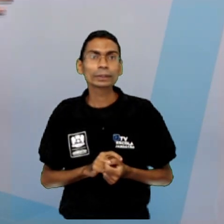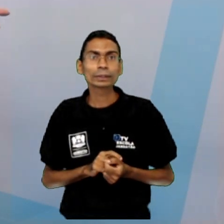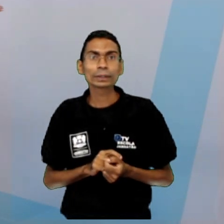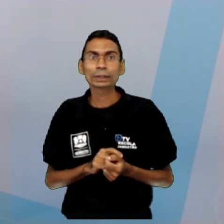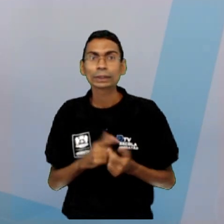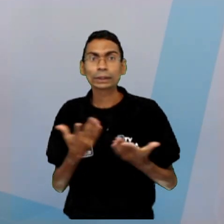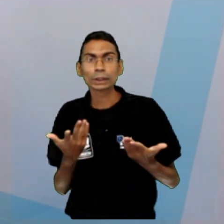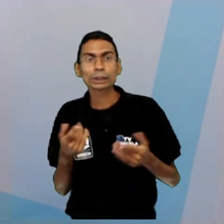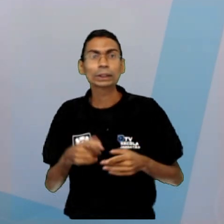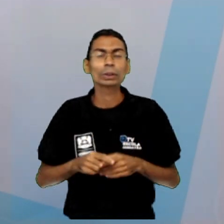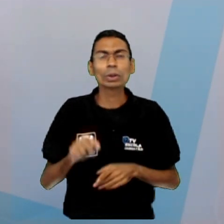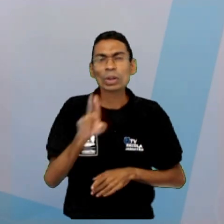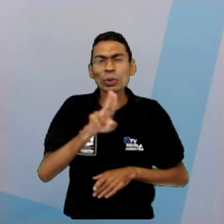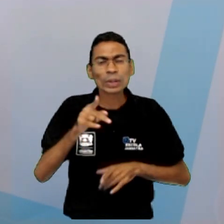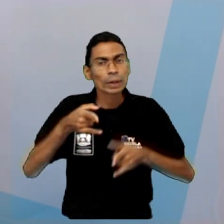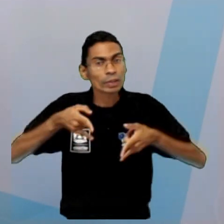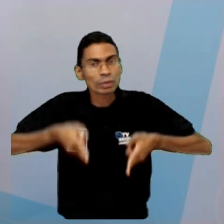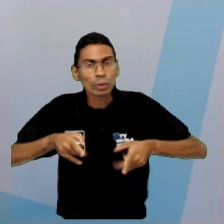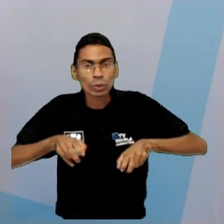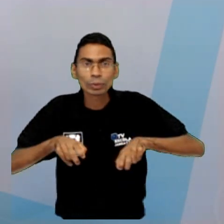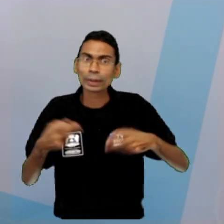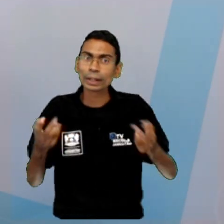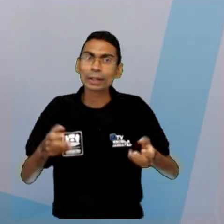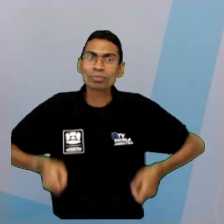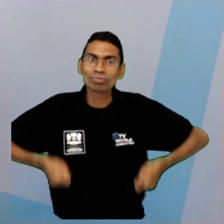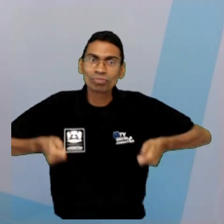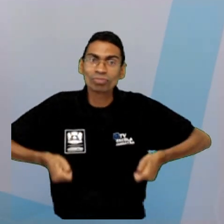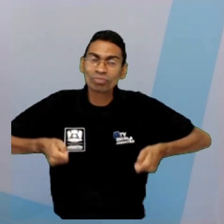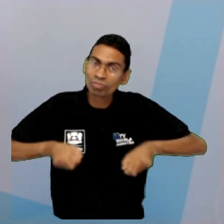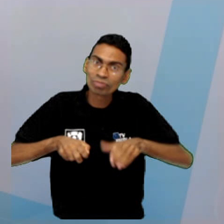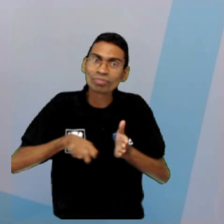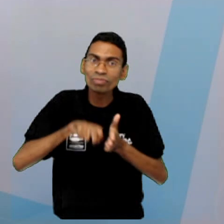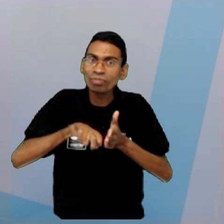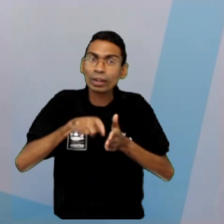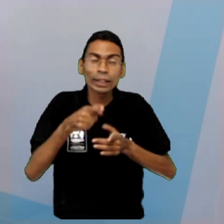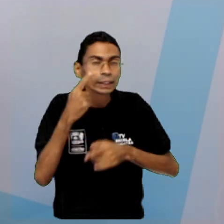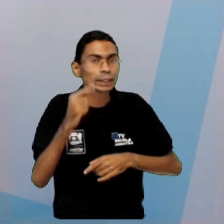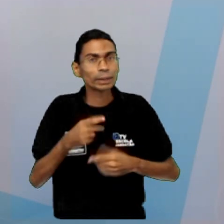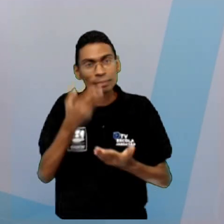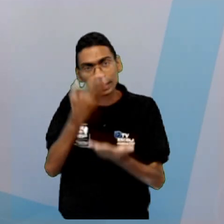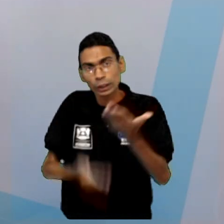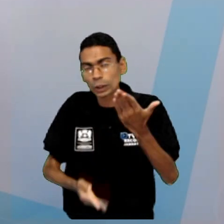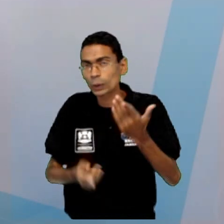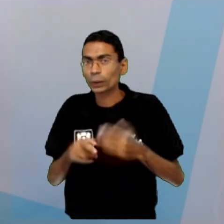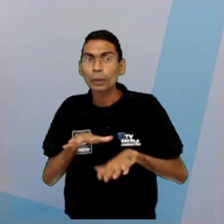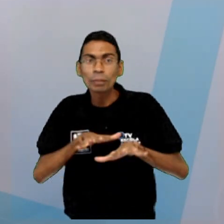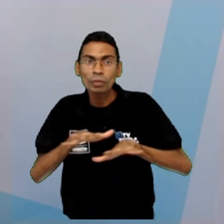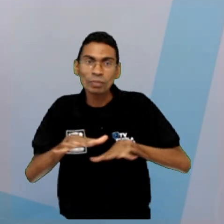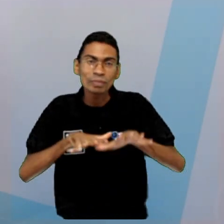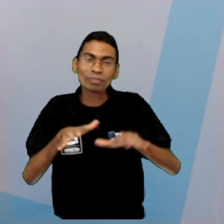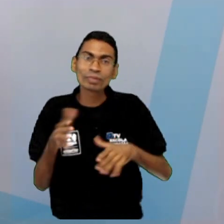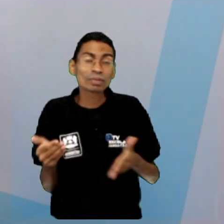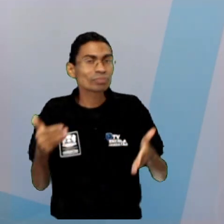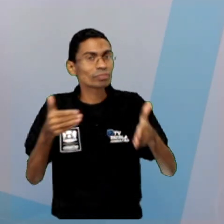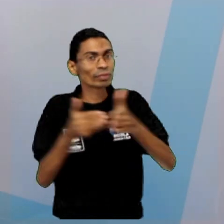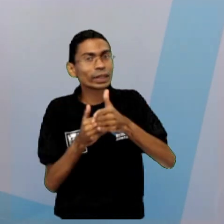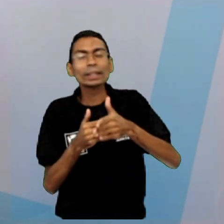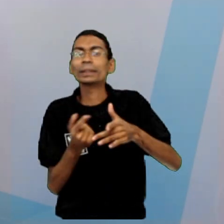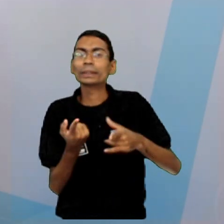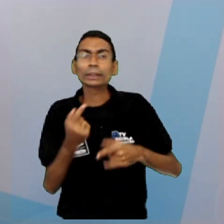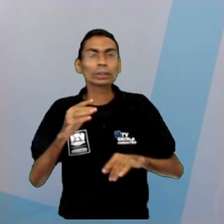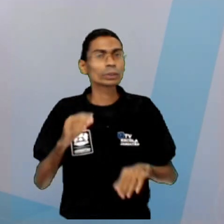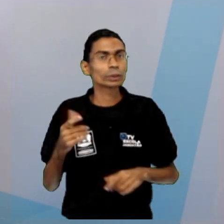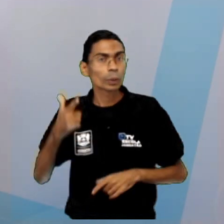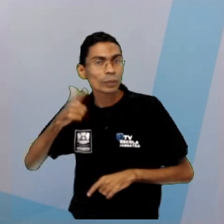a cama e a cadeira de rodas. E ele perde muito dos movimentos. Ele fica muito limitado. Então ele não